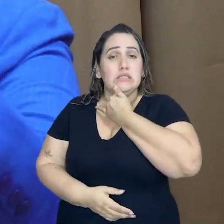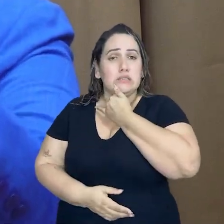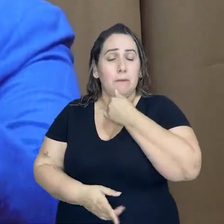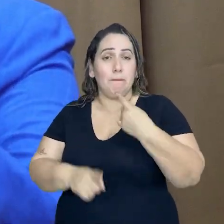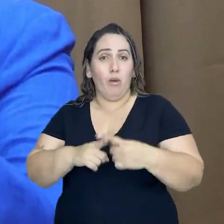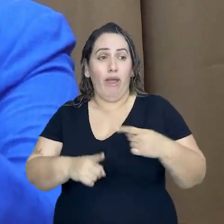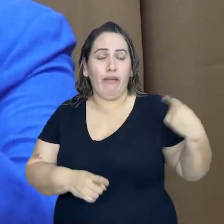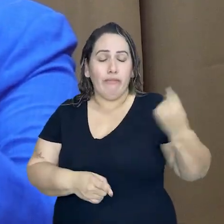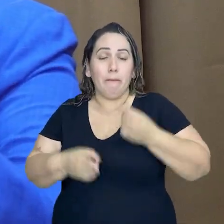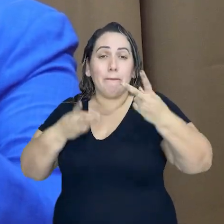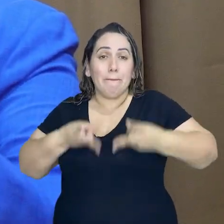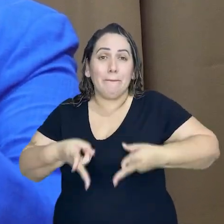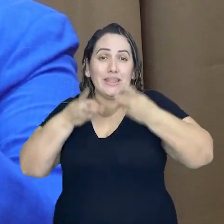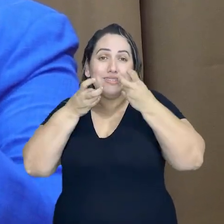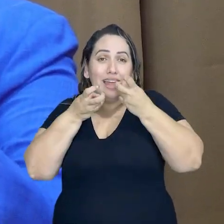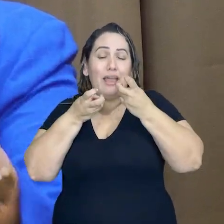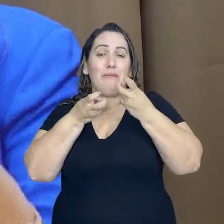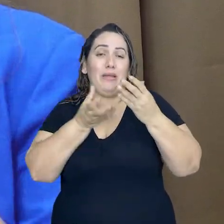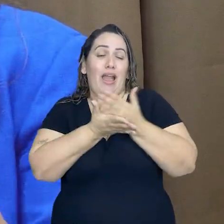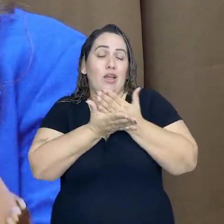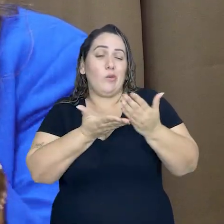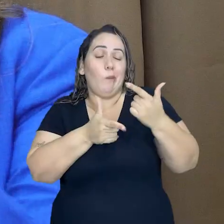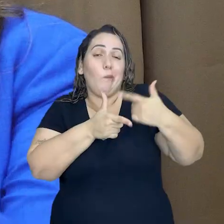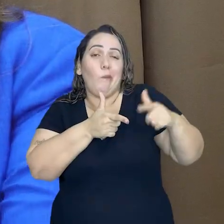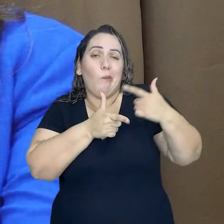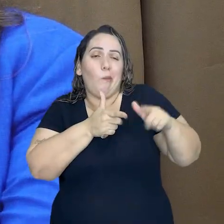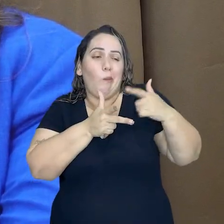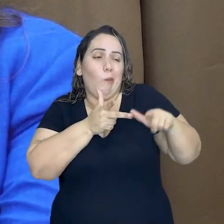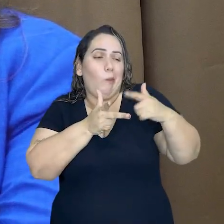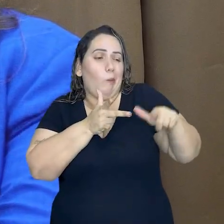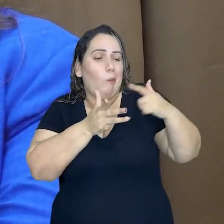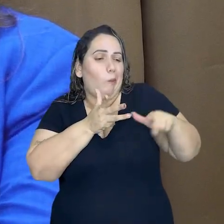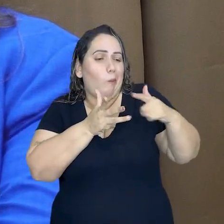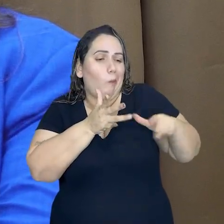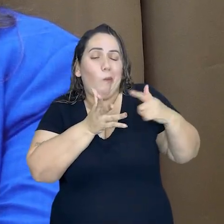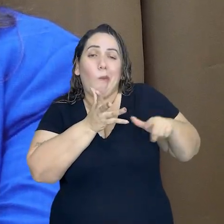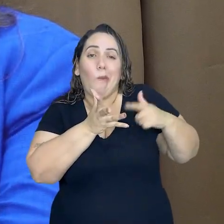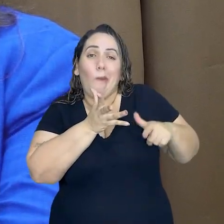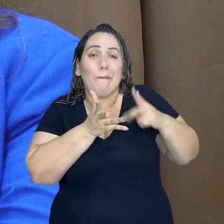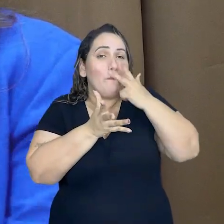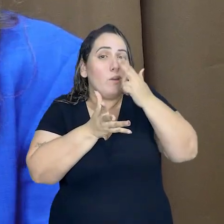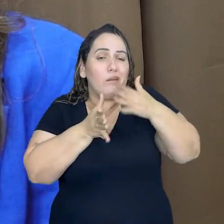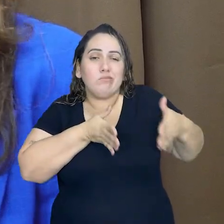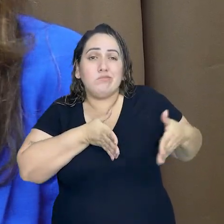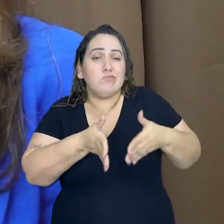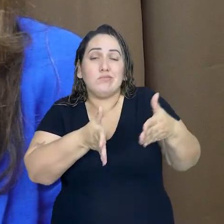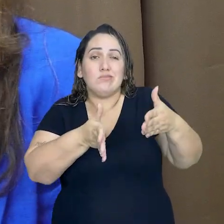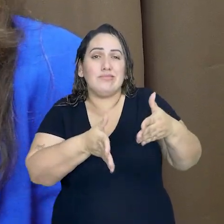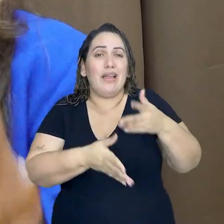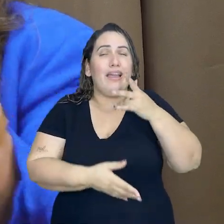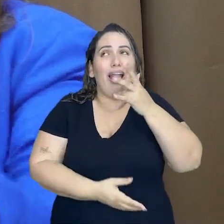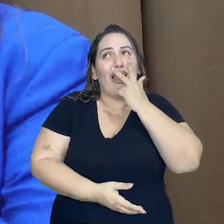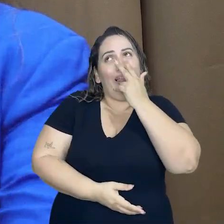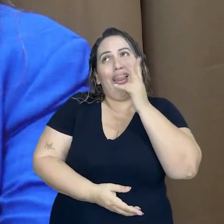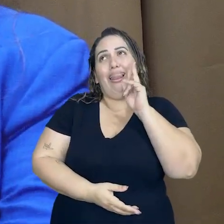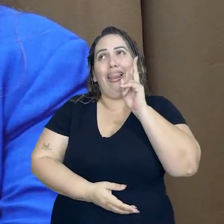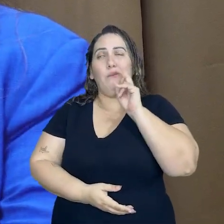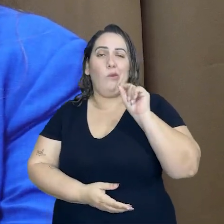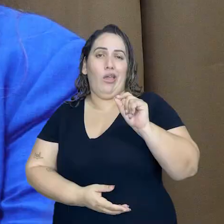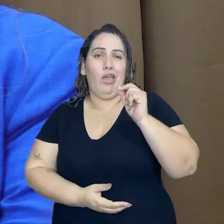mais comprometida, entendeu? Porque não é o recurso, você garantir o recurso, né? É você garantir realmente